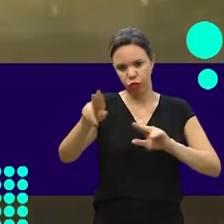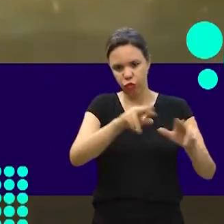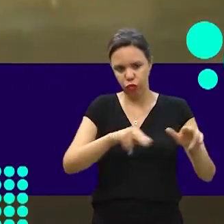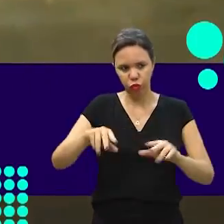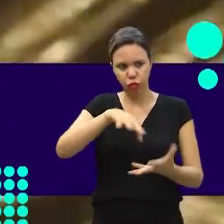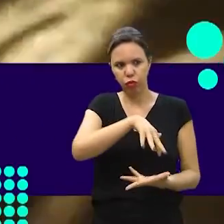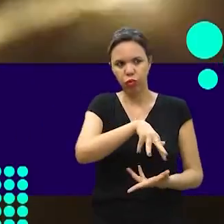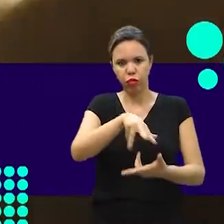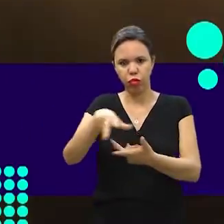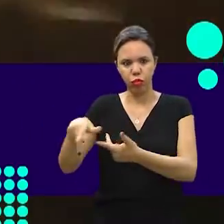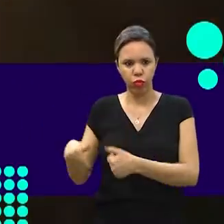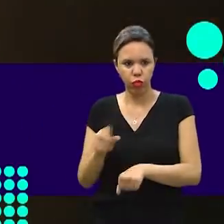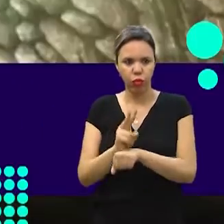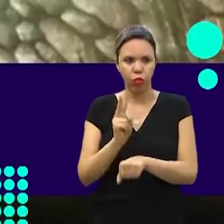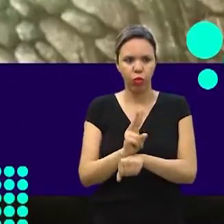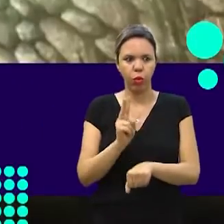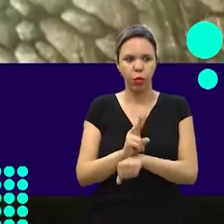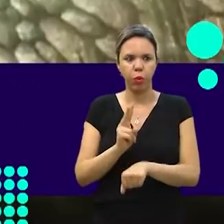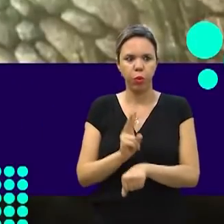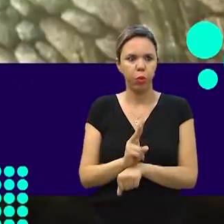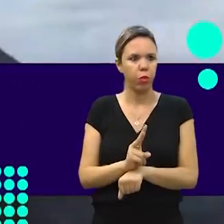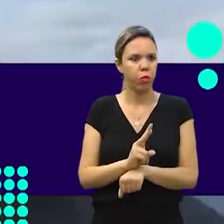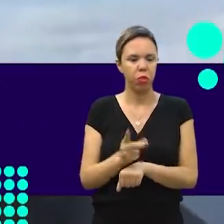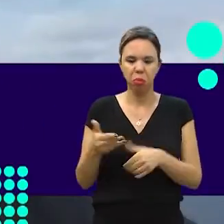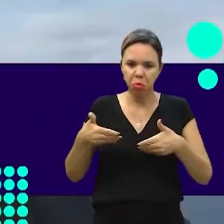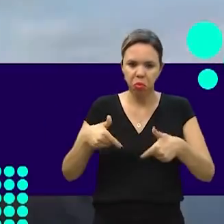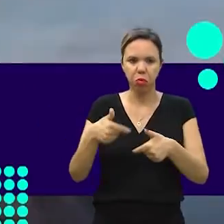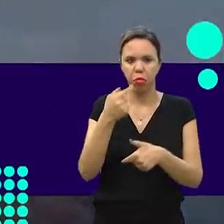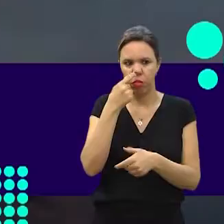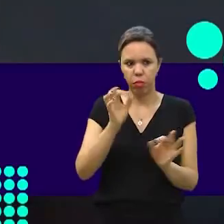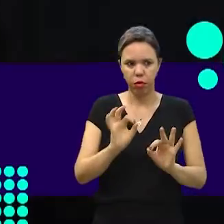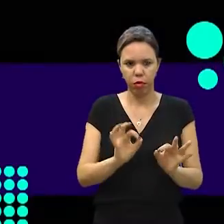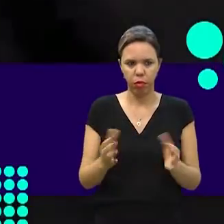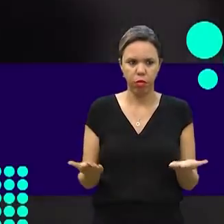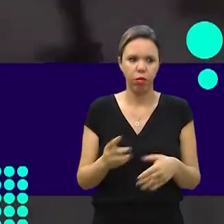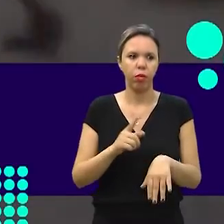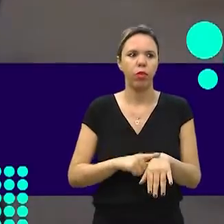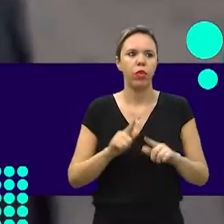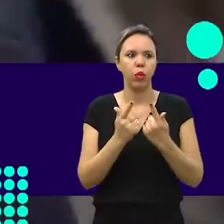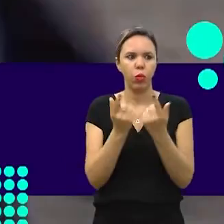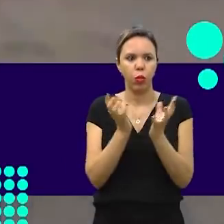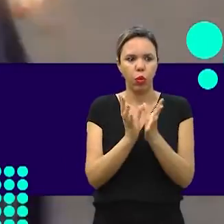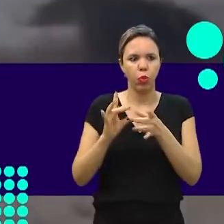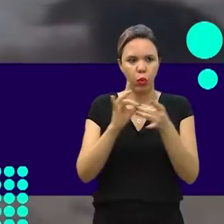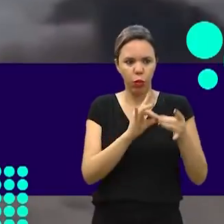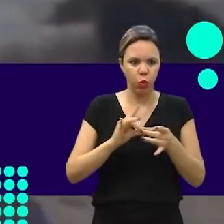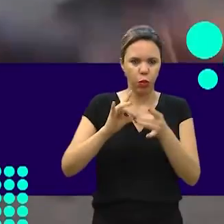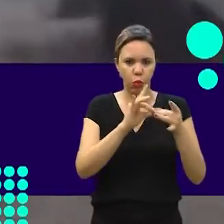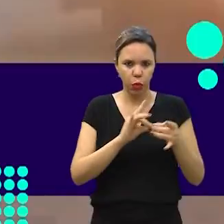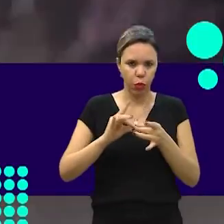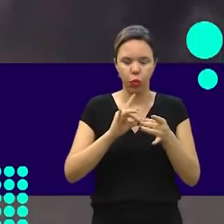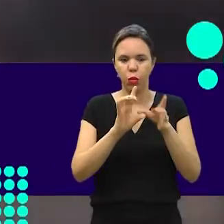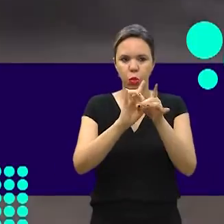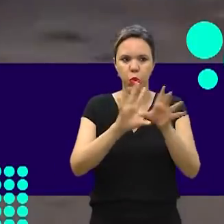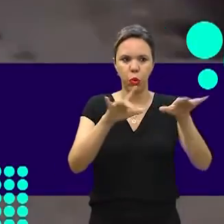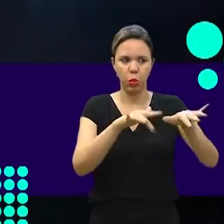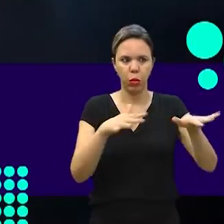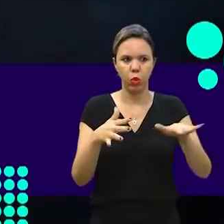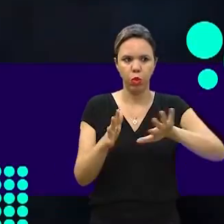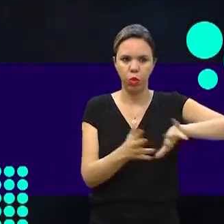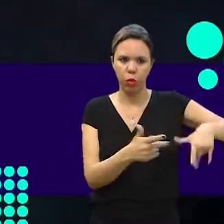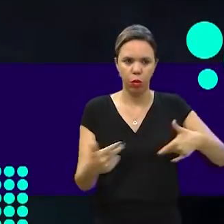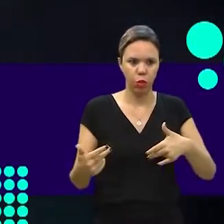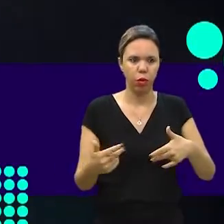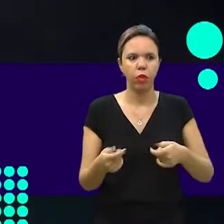sem grandes interferências. Agora chegou a hora do grupo unir forças e deixar de lado qualquer moderação